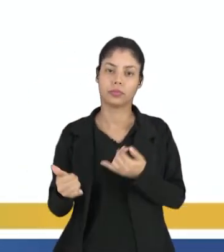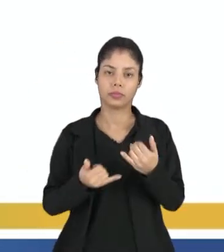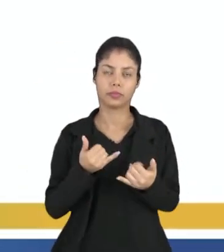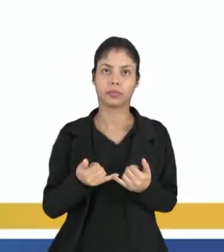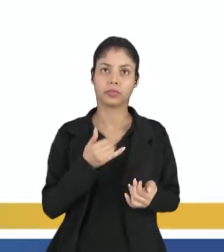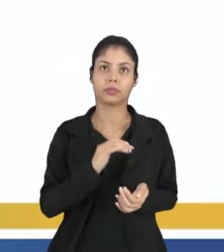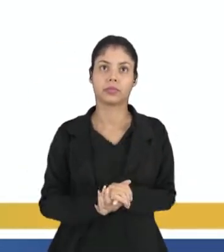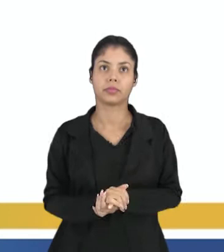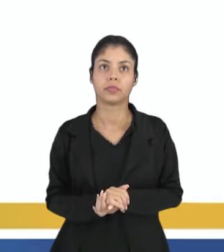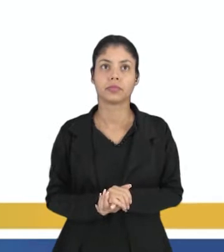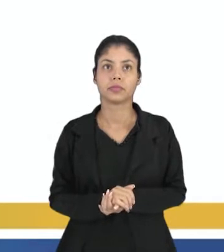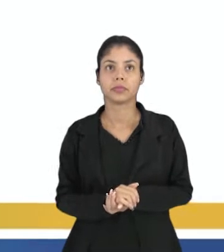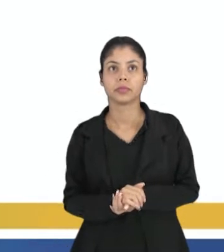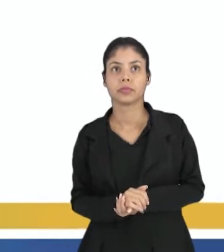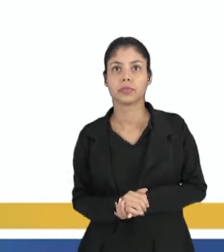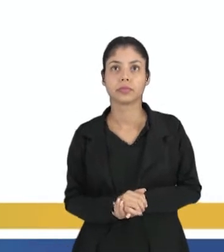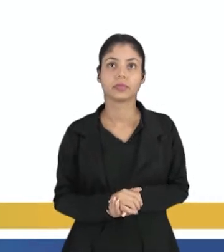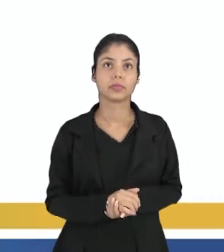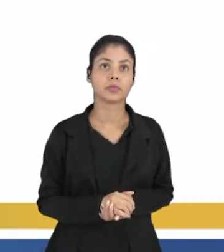de divertimento.